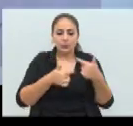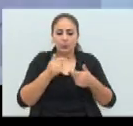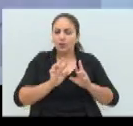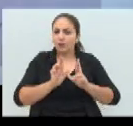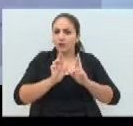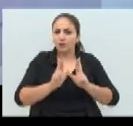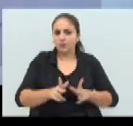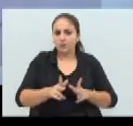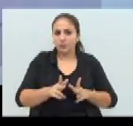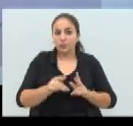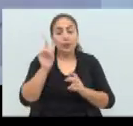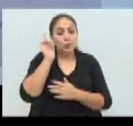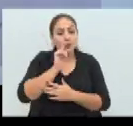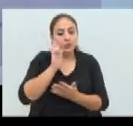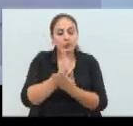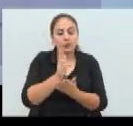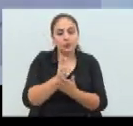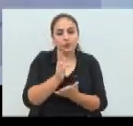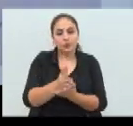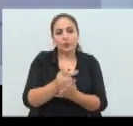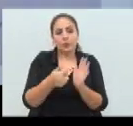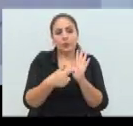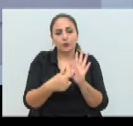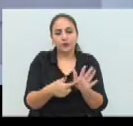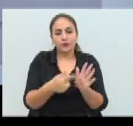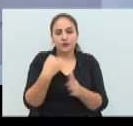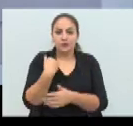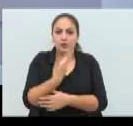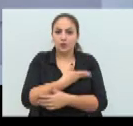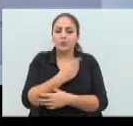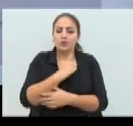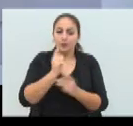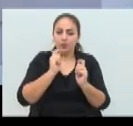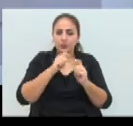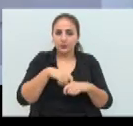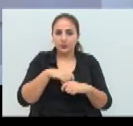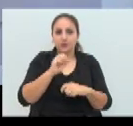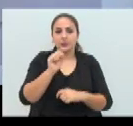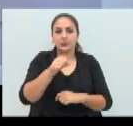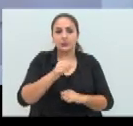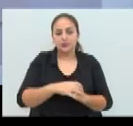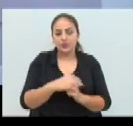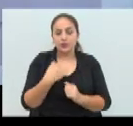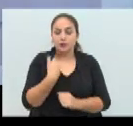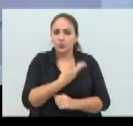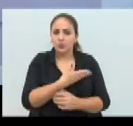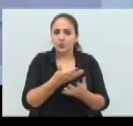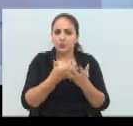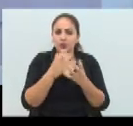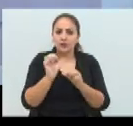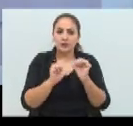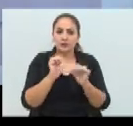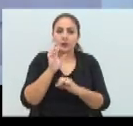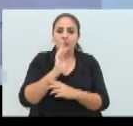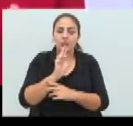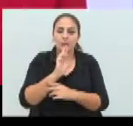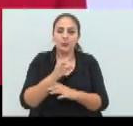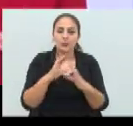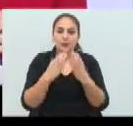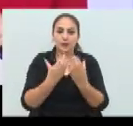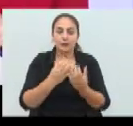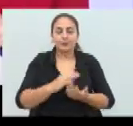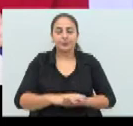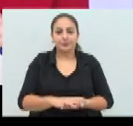diferente, para continuar mostrando que a gente tem capacidade e que a gente quer transformar em resultado para a comunidade.